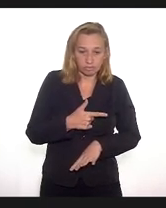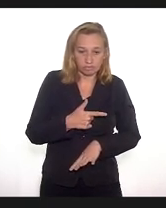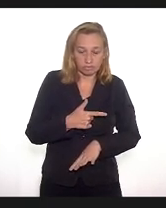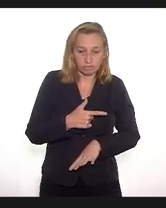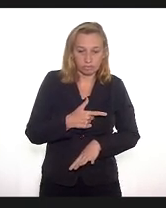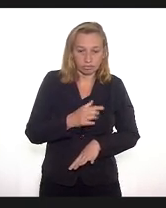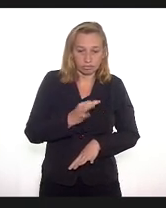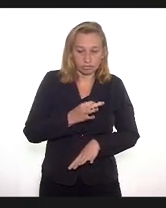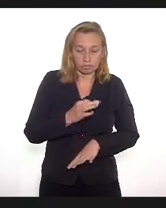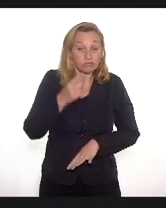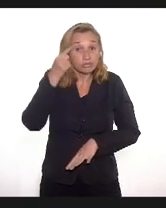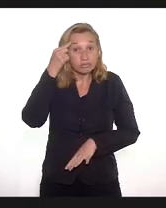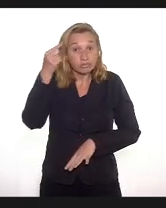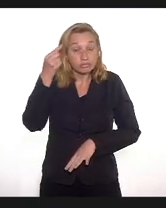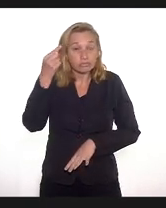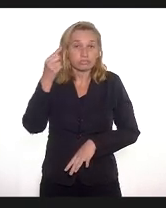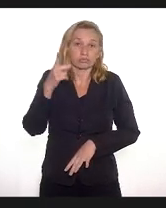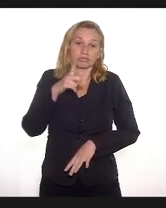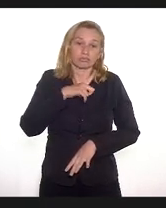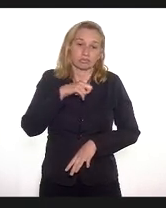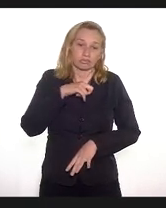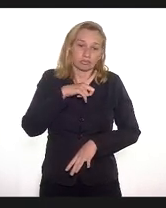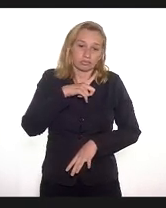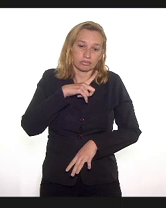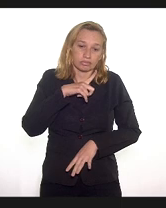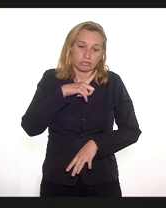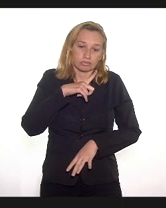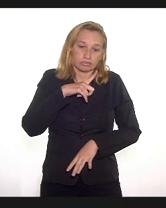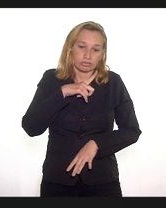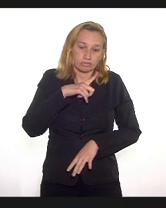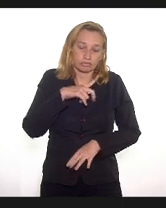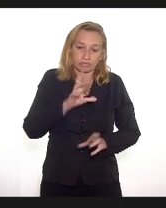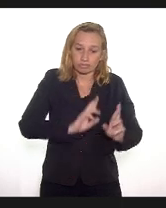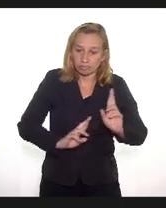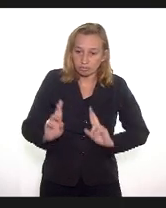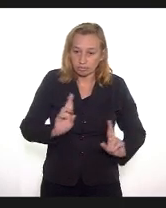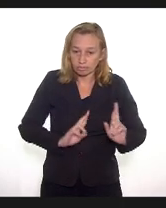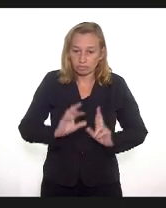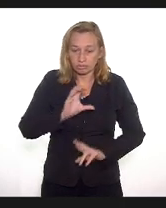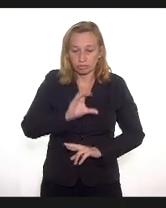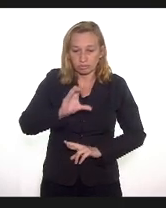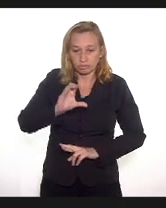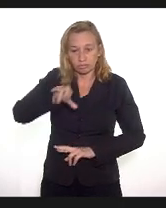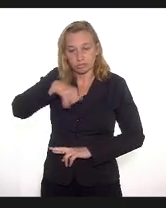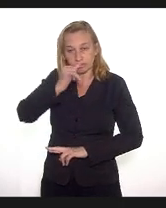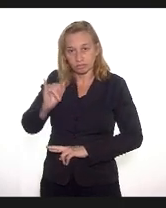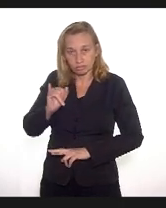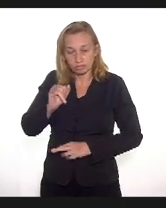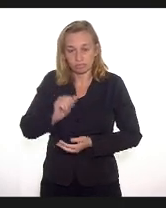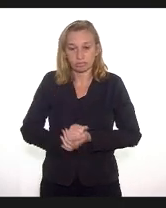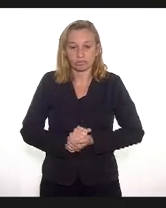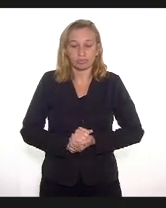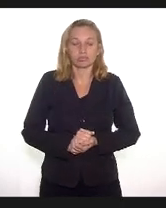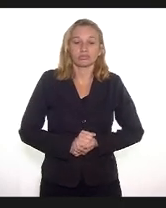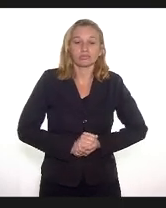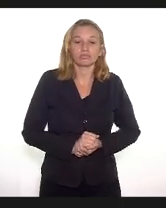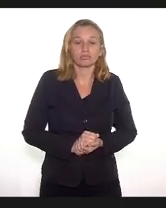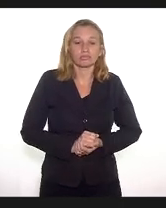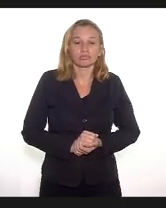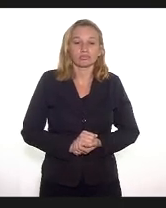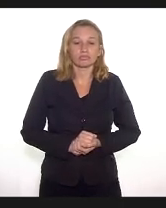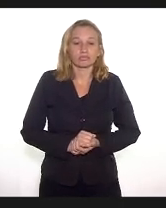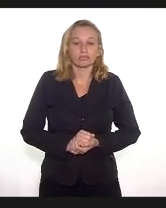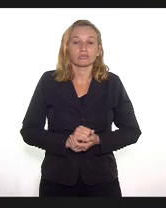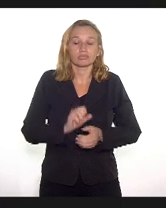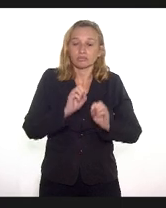A ideia de poder termos, a partir dessa relação com o CCERJ, uma territorialização